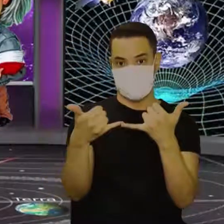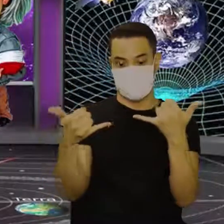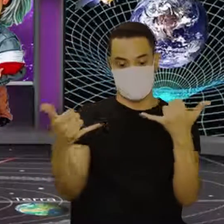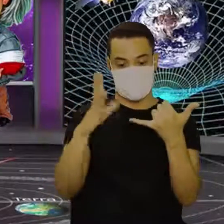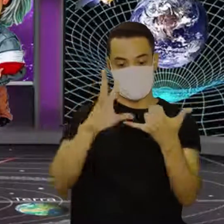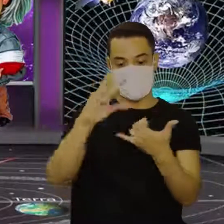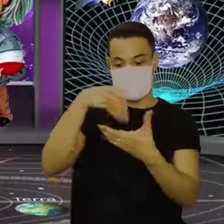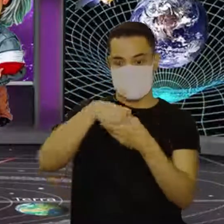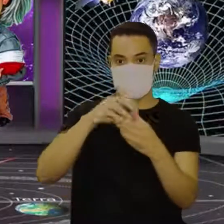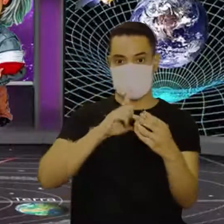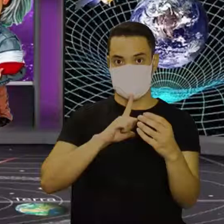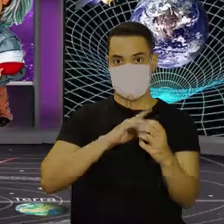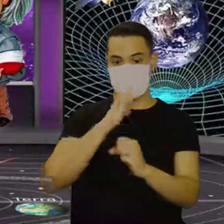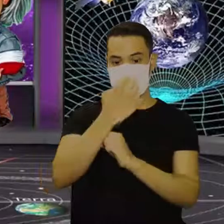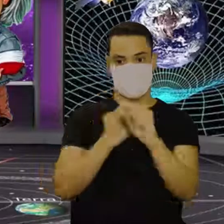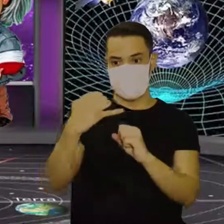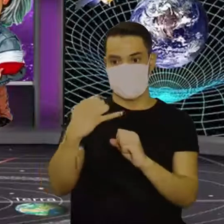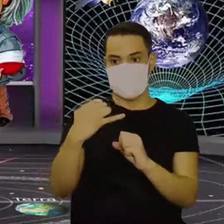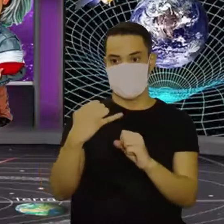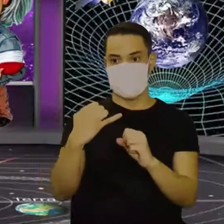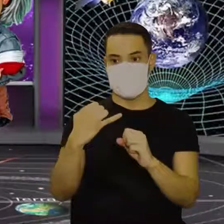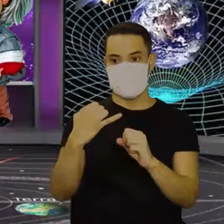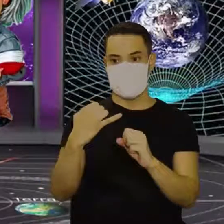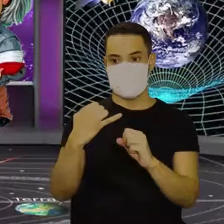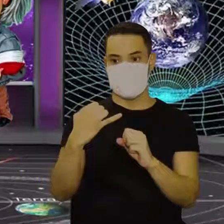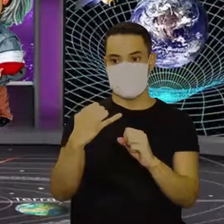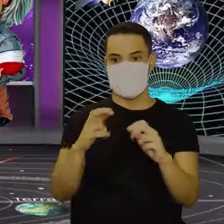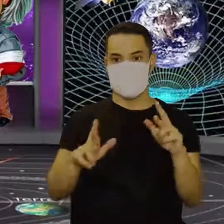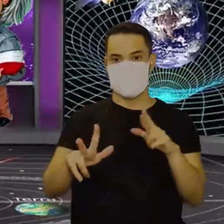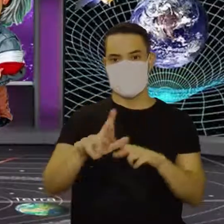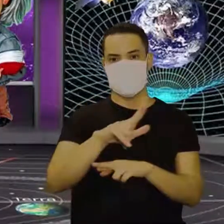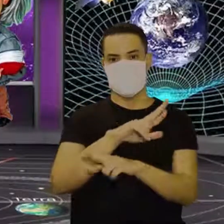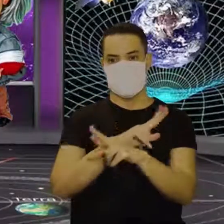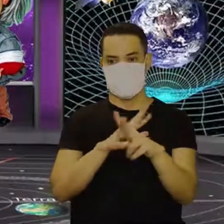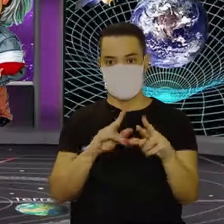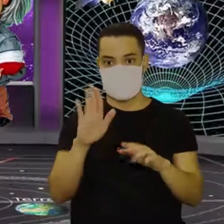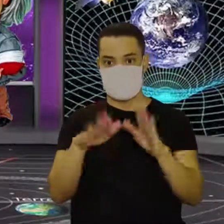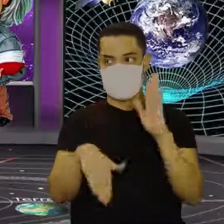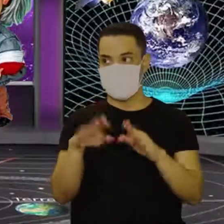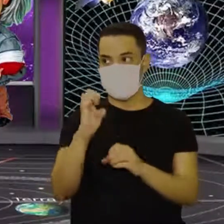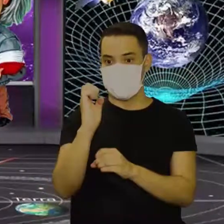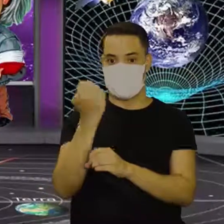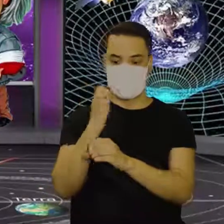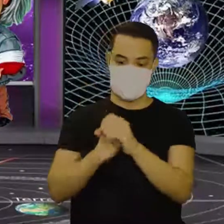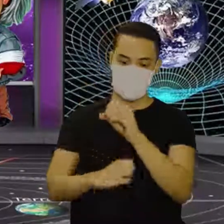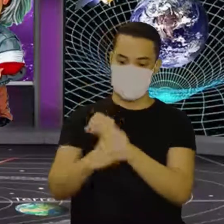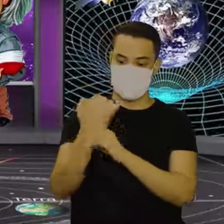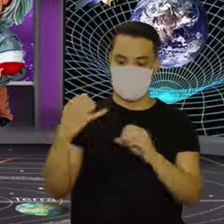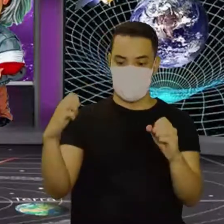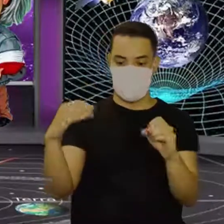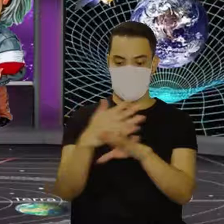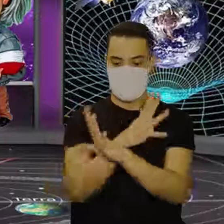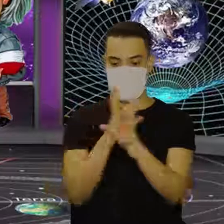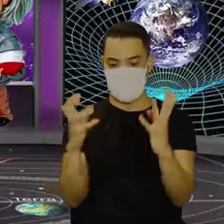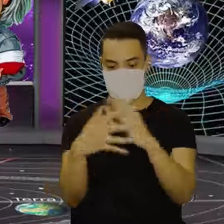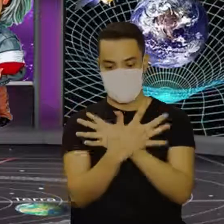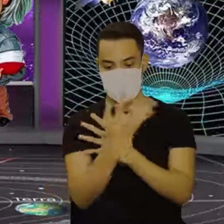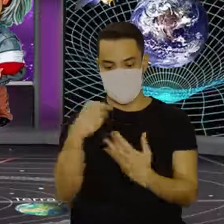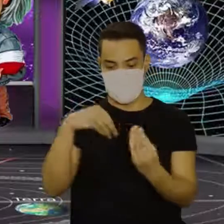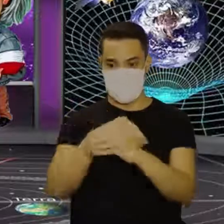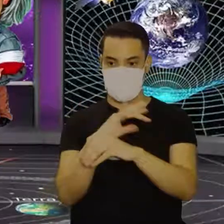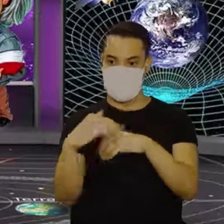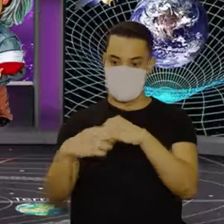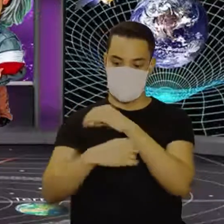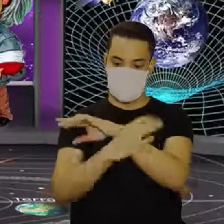aqui dentro em todas as direções, em todas que você pensar, se chocando um com o outro, então ele vai para frente, para trás, volta e fica.